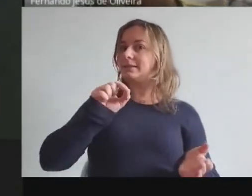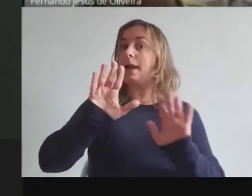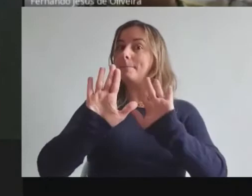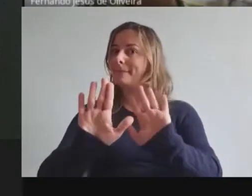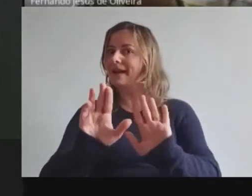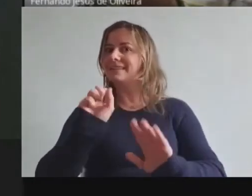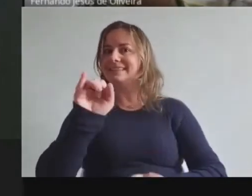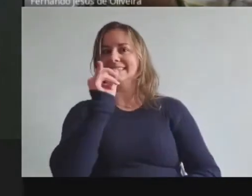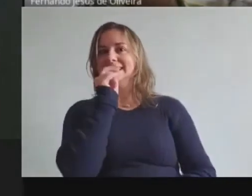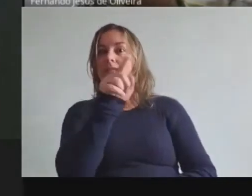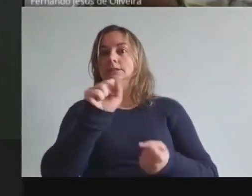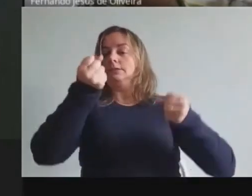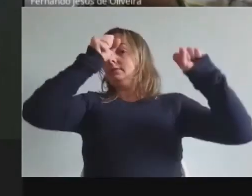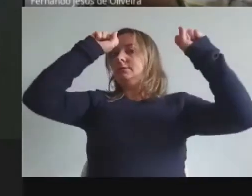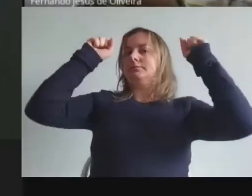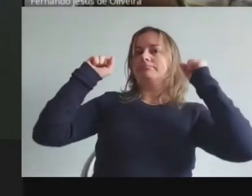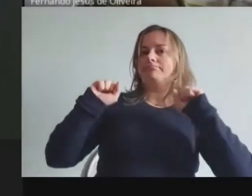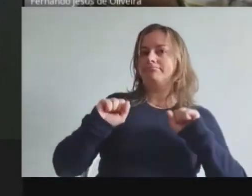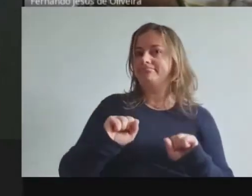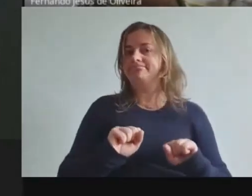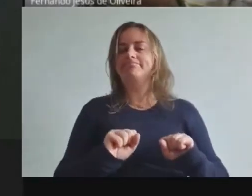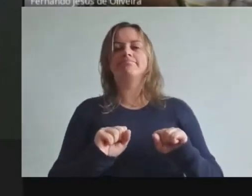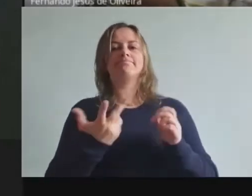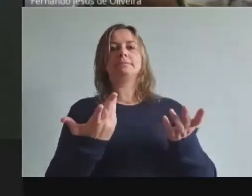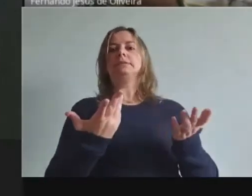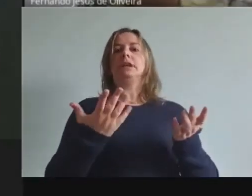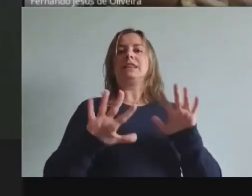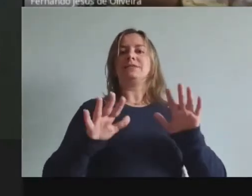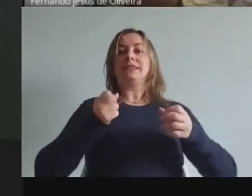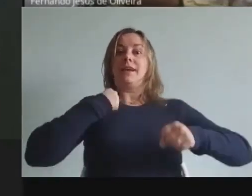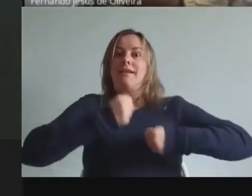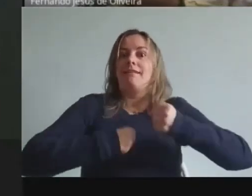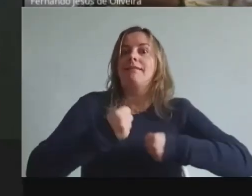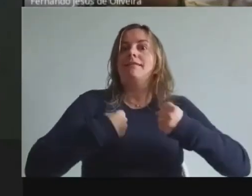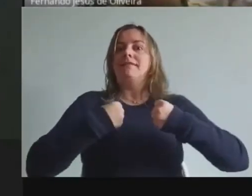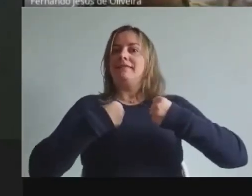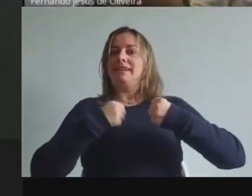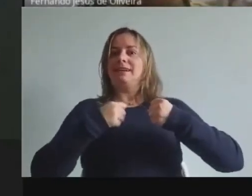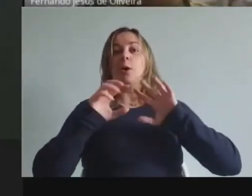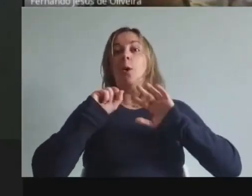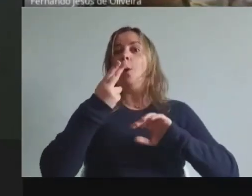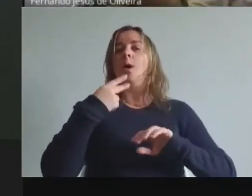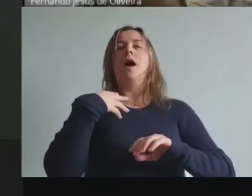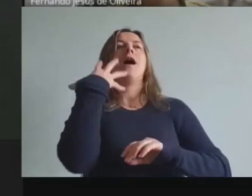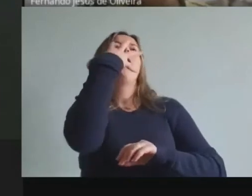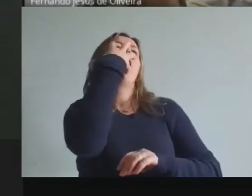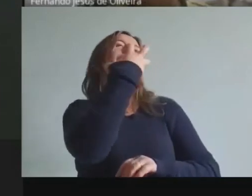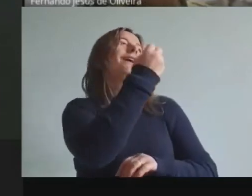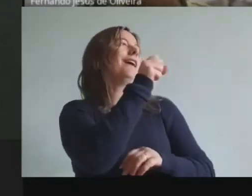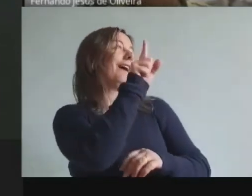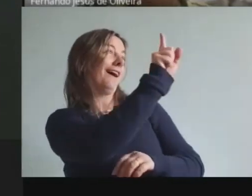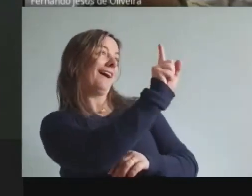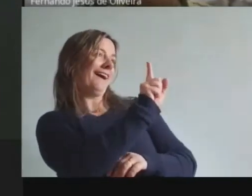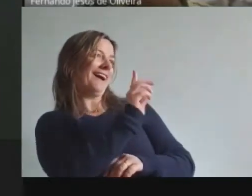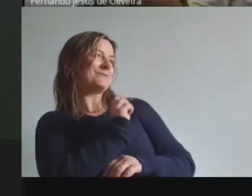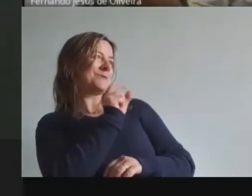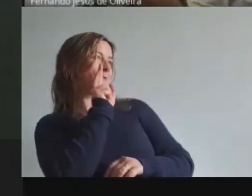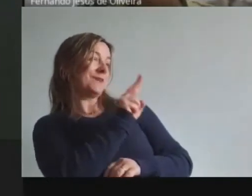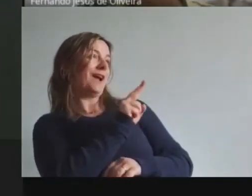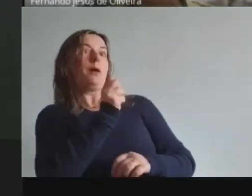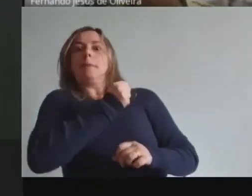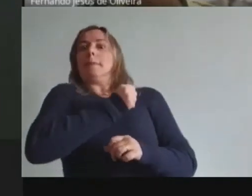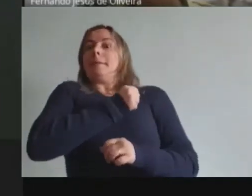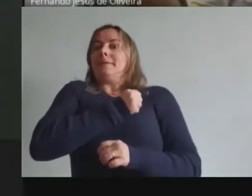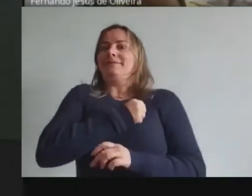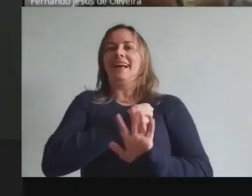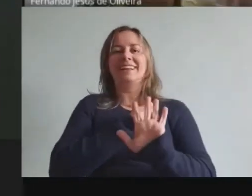você ficar nervoso, né? Se você ficar praticar uma atividade física, se estiver apaixonado, né? Viu o seu amor, isso aqui vai